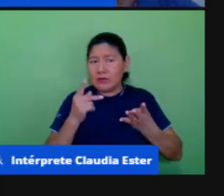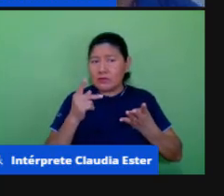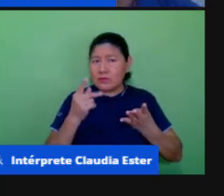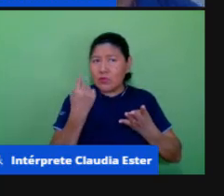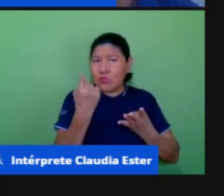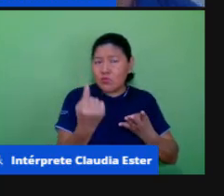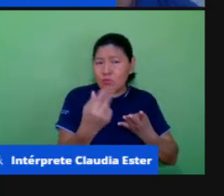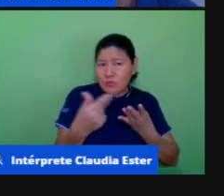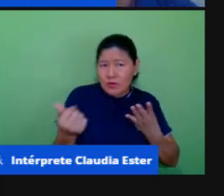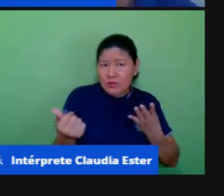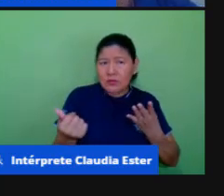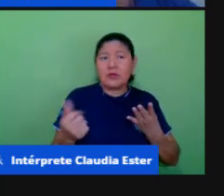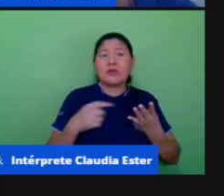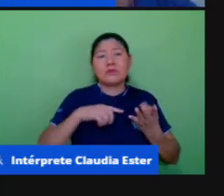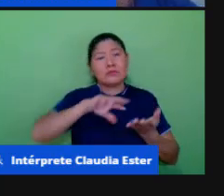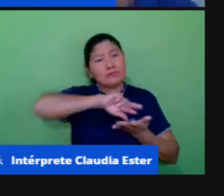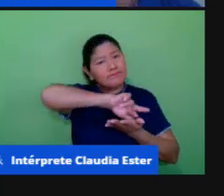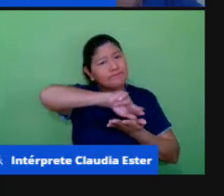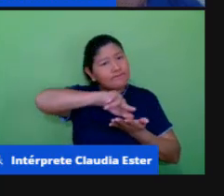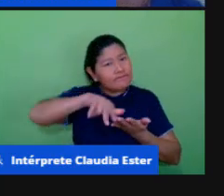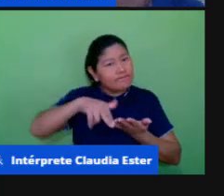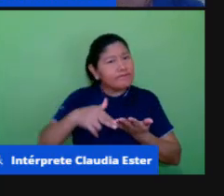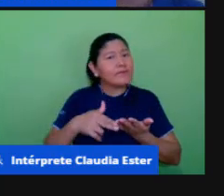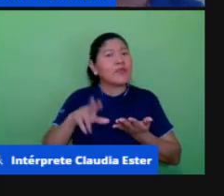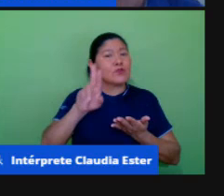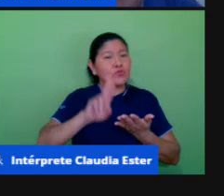ativa, mas